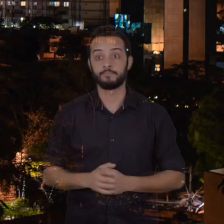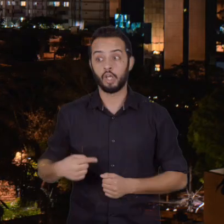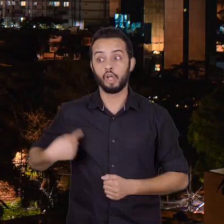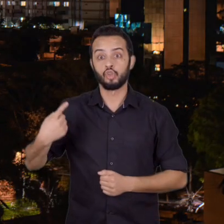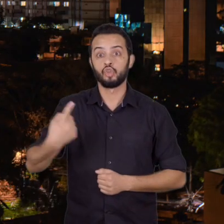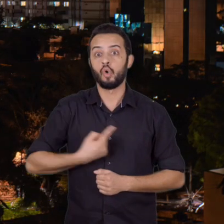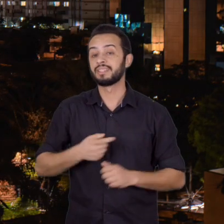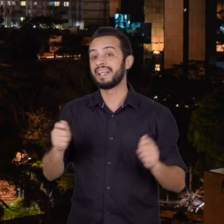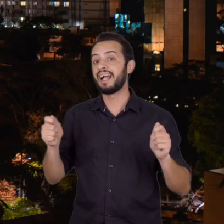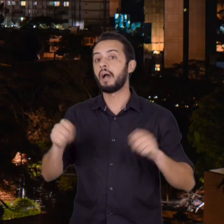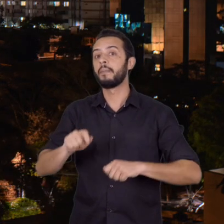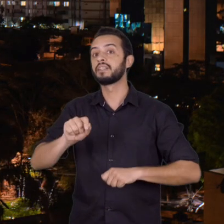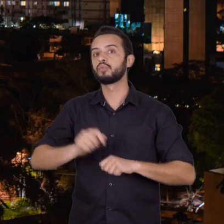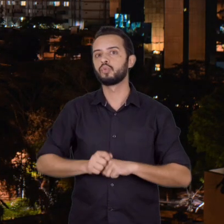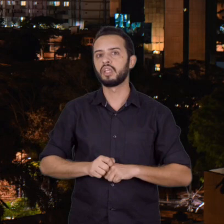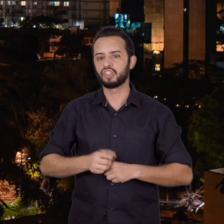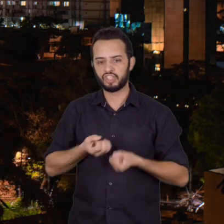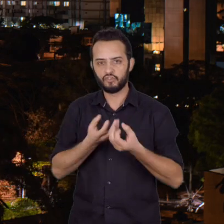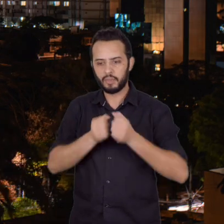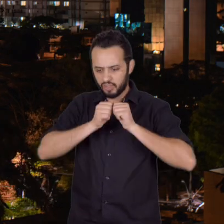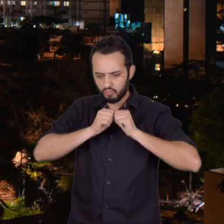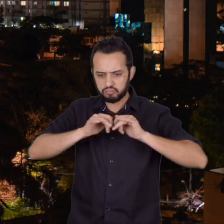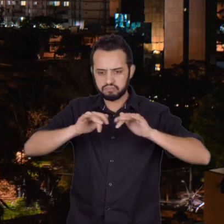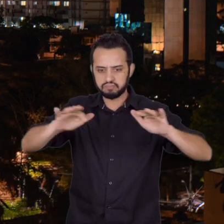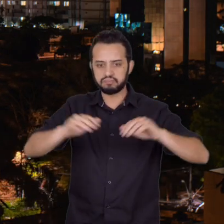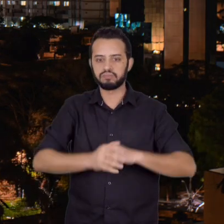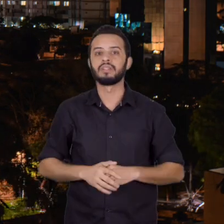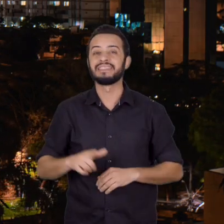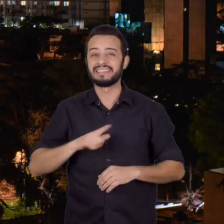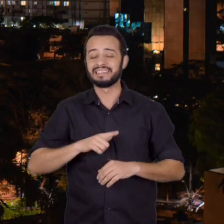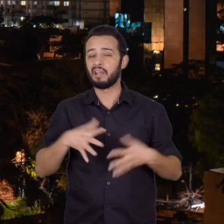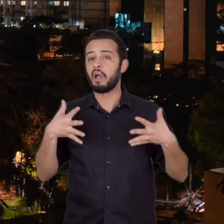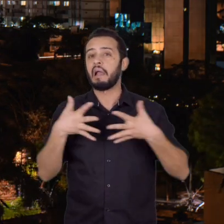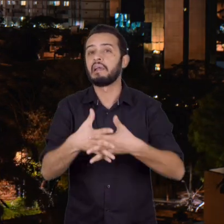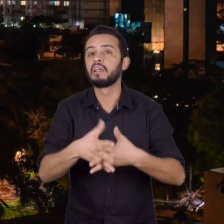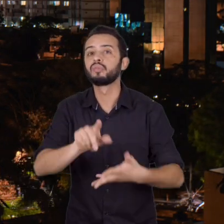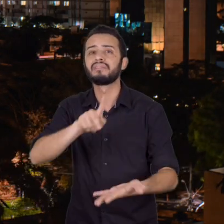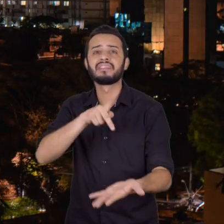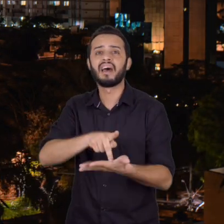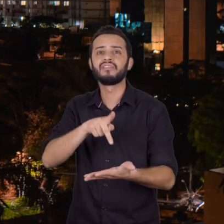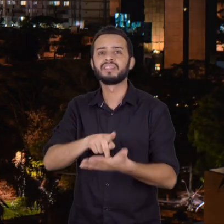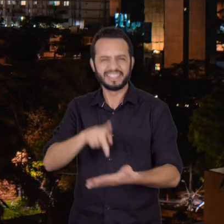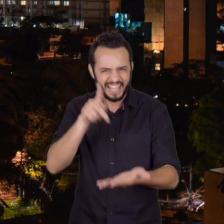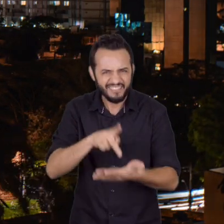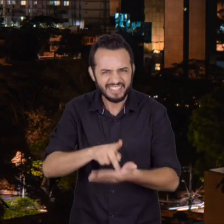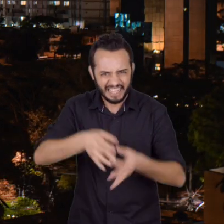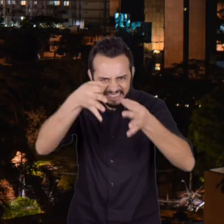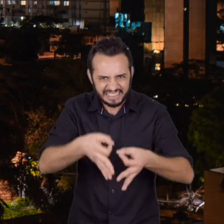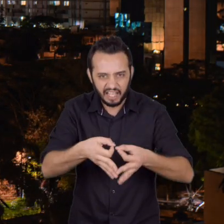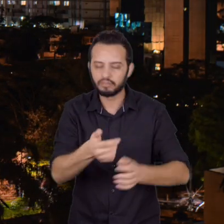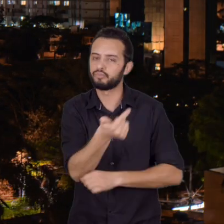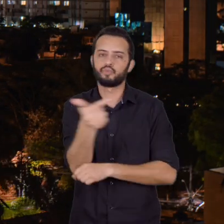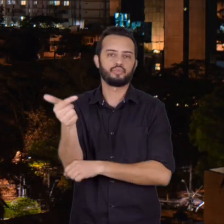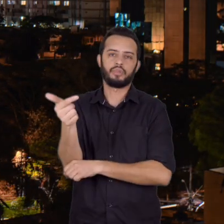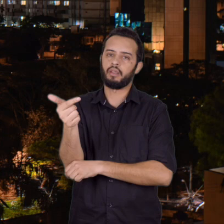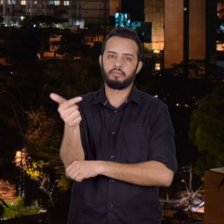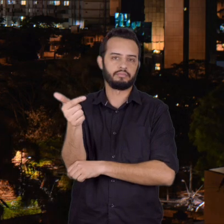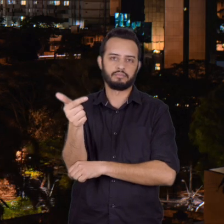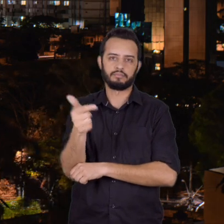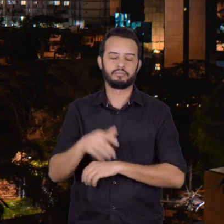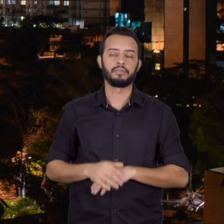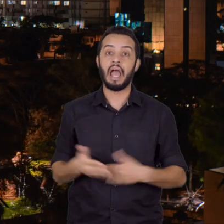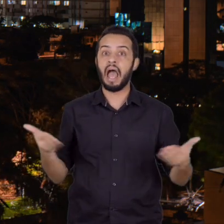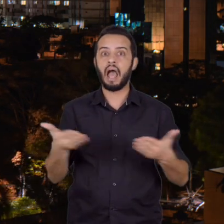A nossa capacidade de compartilhamento gerou a crise da verdade. Não há verdade, nunca